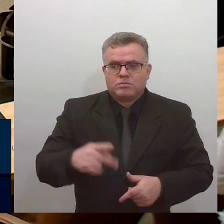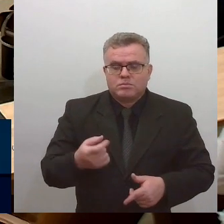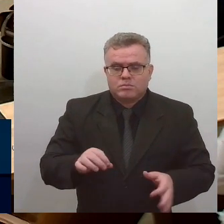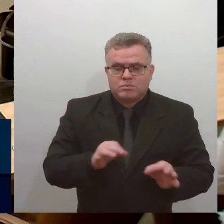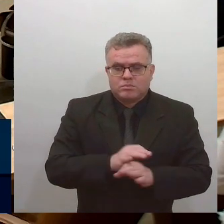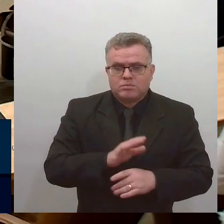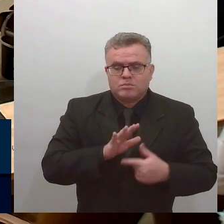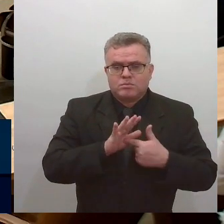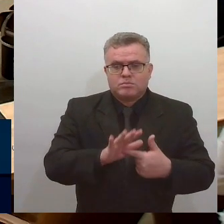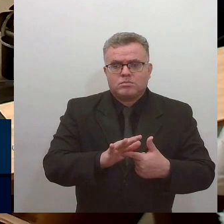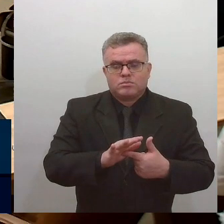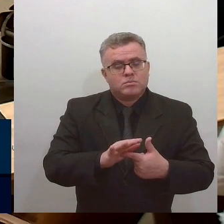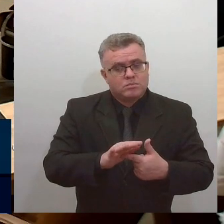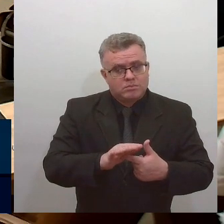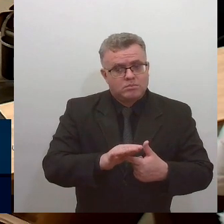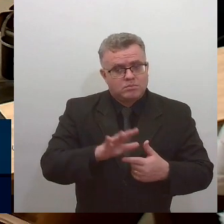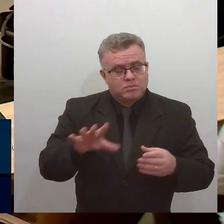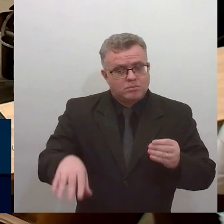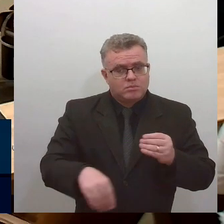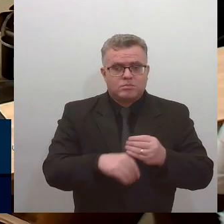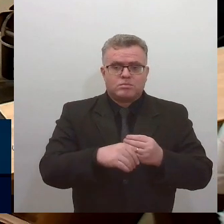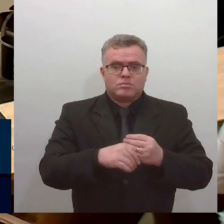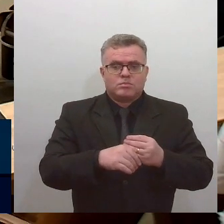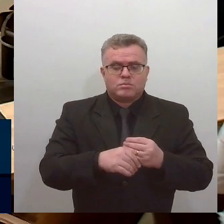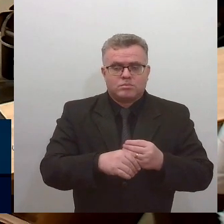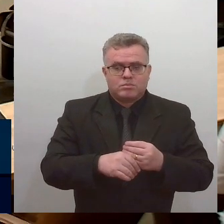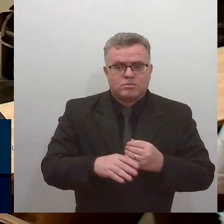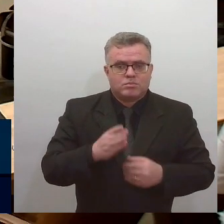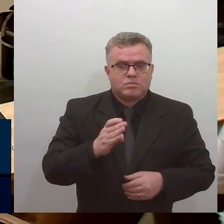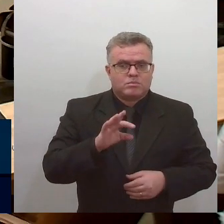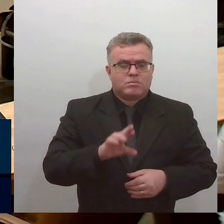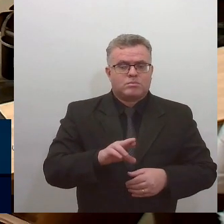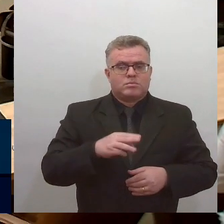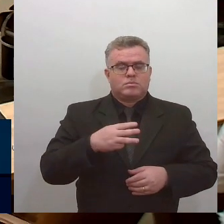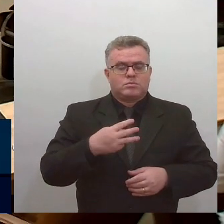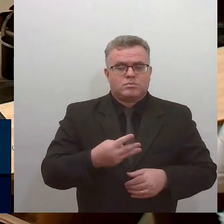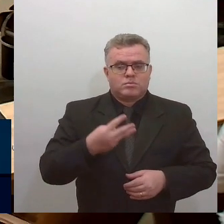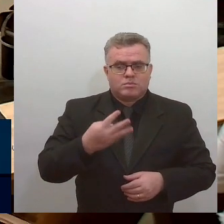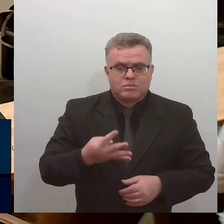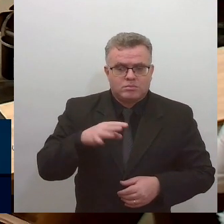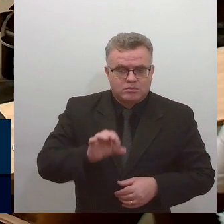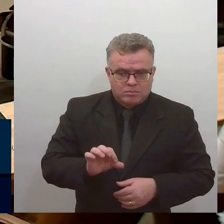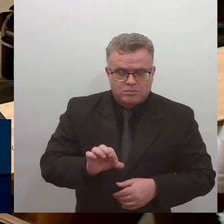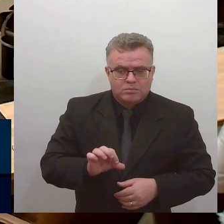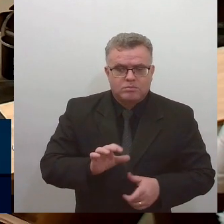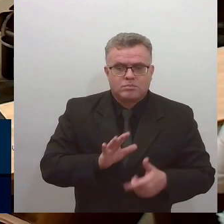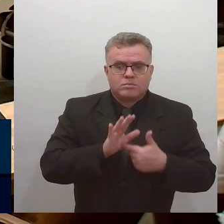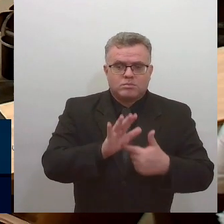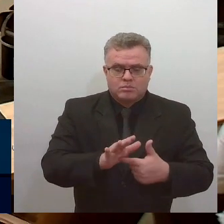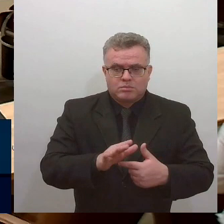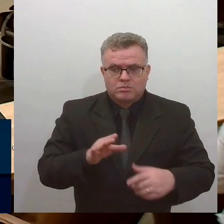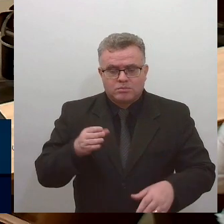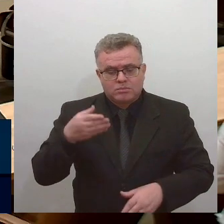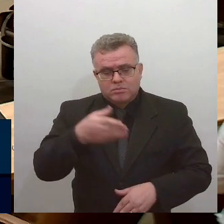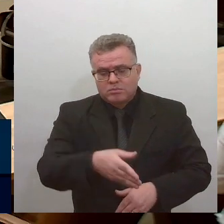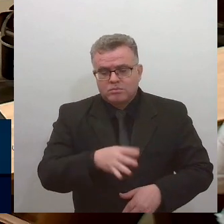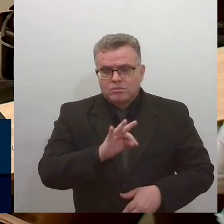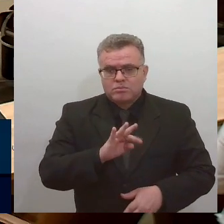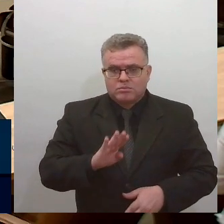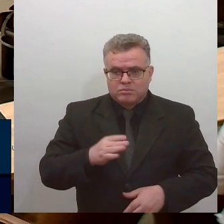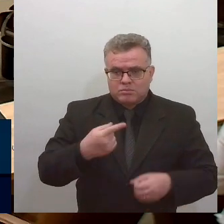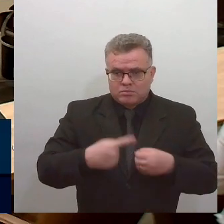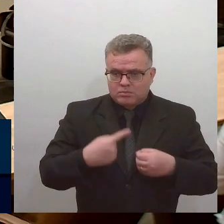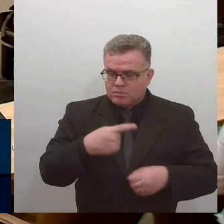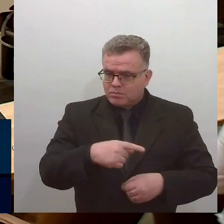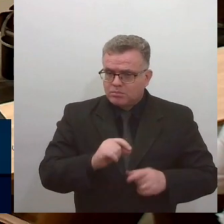dados que incluem a BR 349 sim que passa por Tobias barretas E aí eh eu